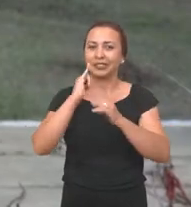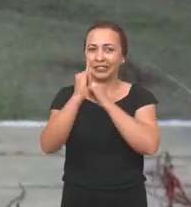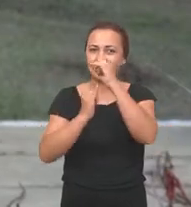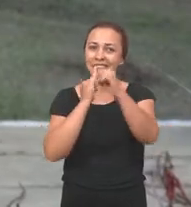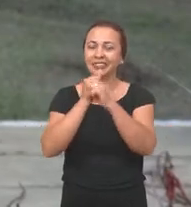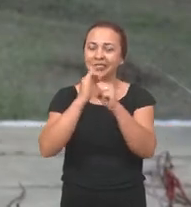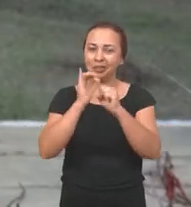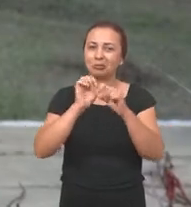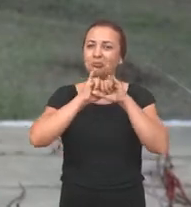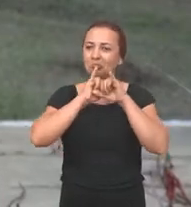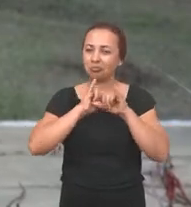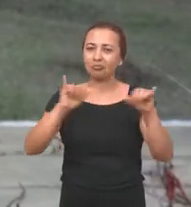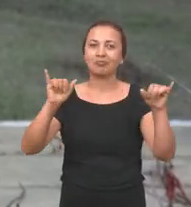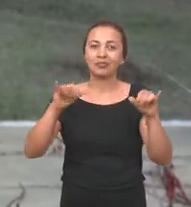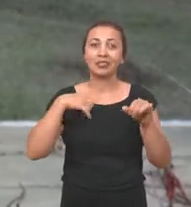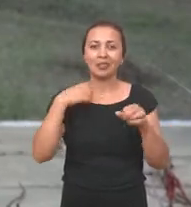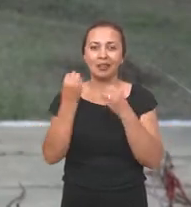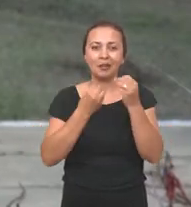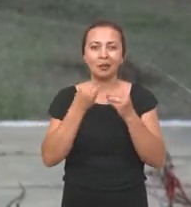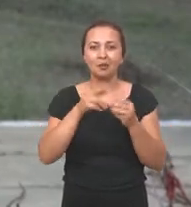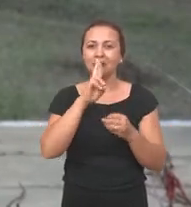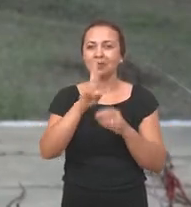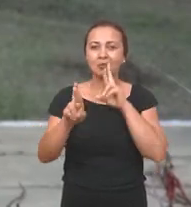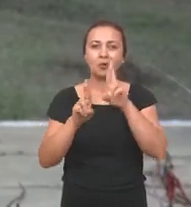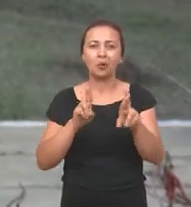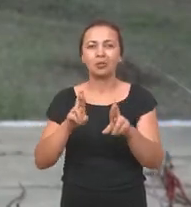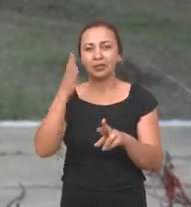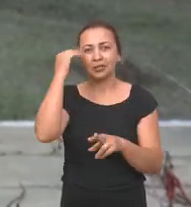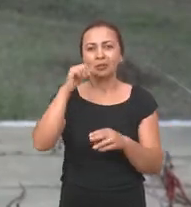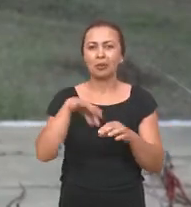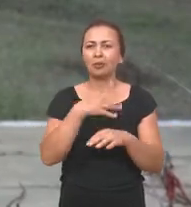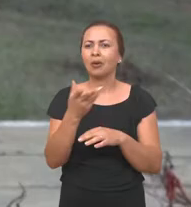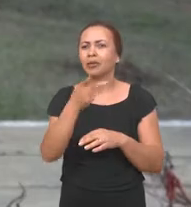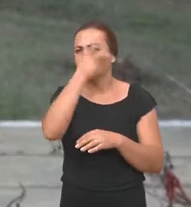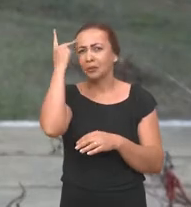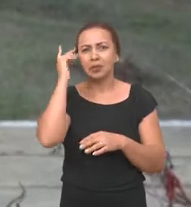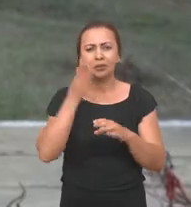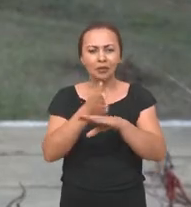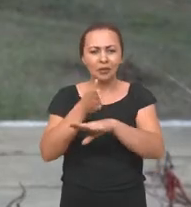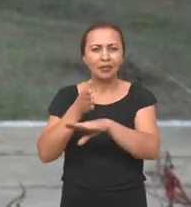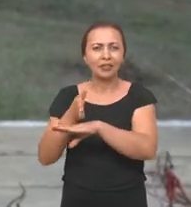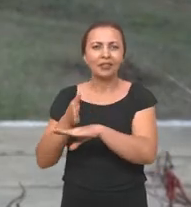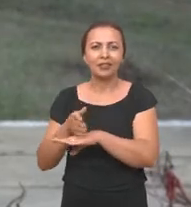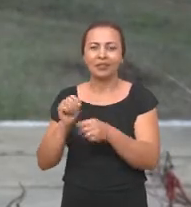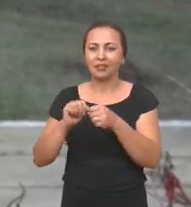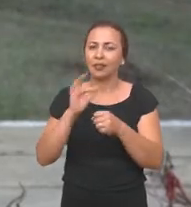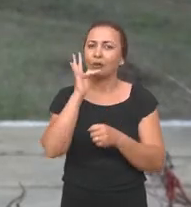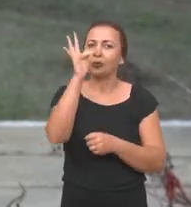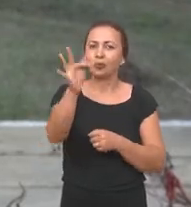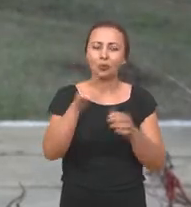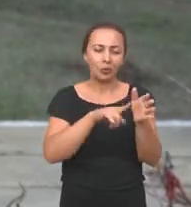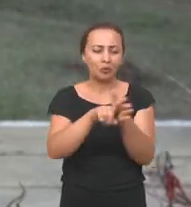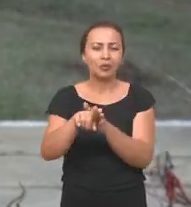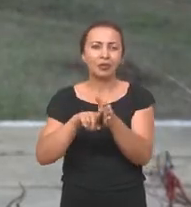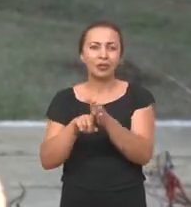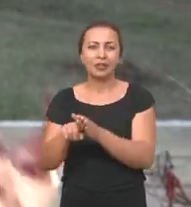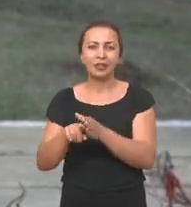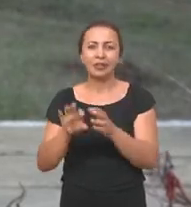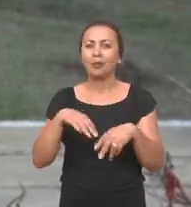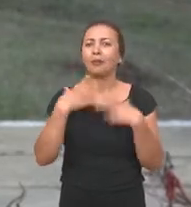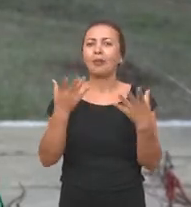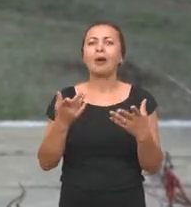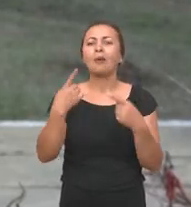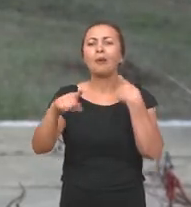gente tem como aferir esses resultados, né, ver quantas pessoas entraram, também fazer uma futura pesquisa para saber que